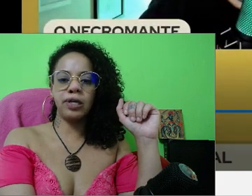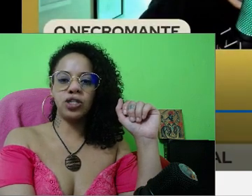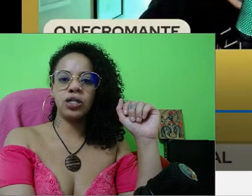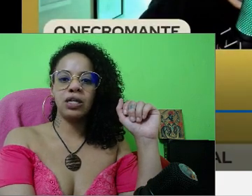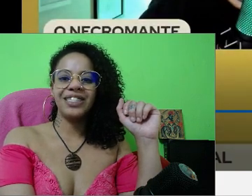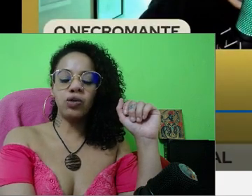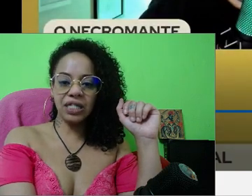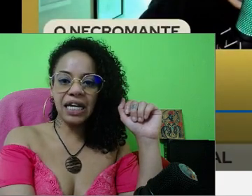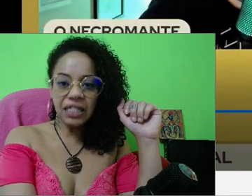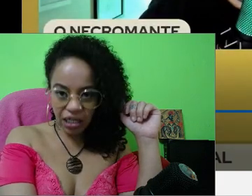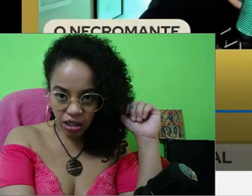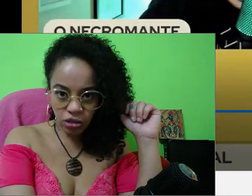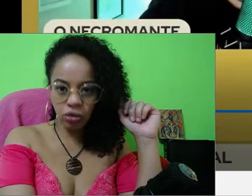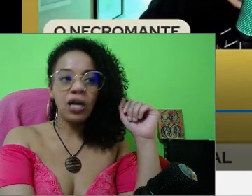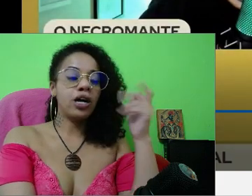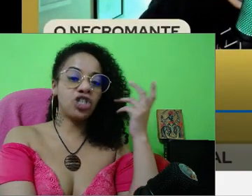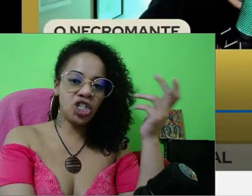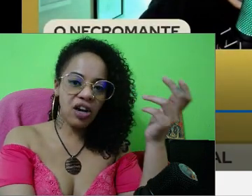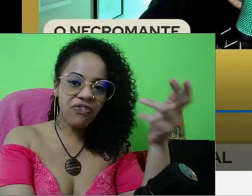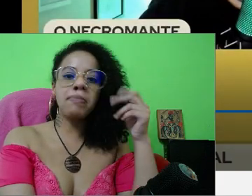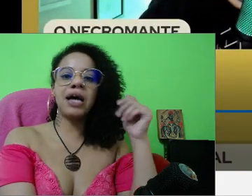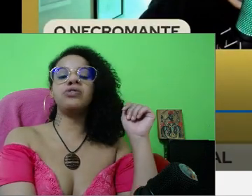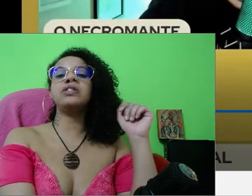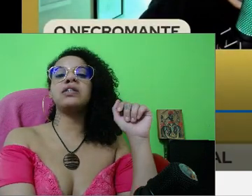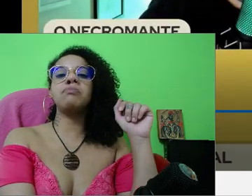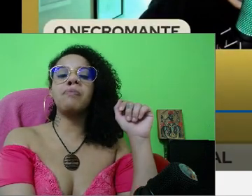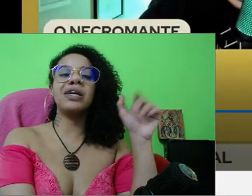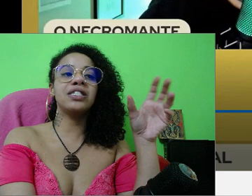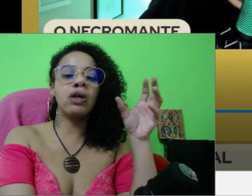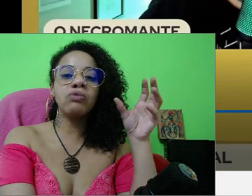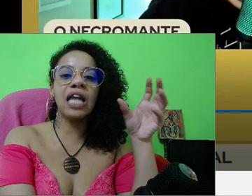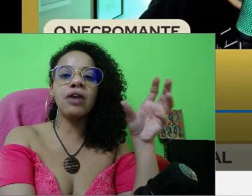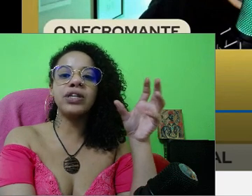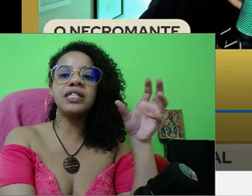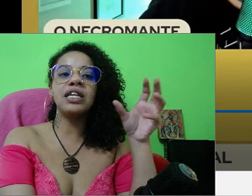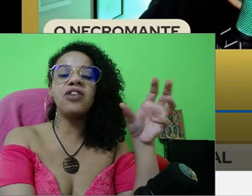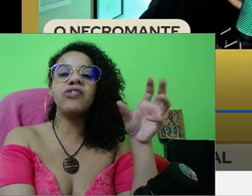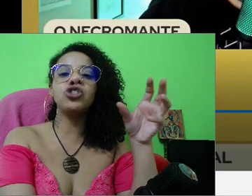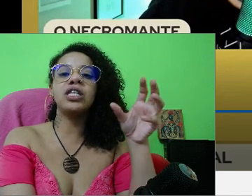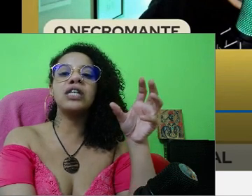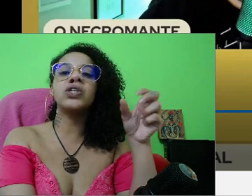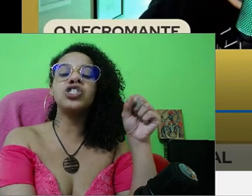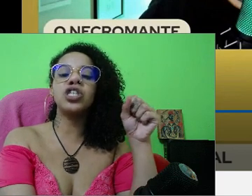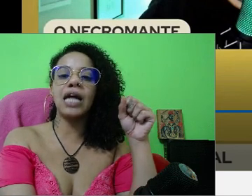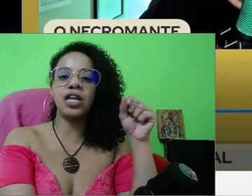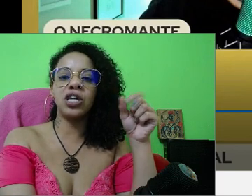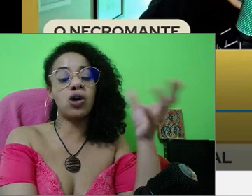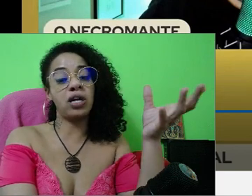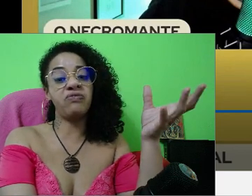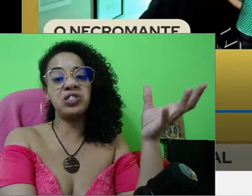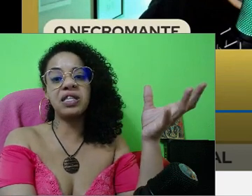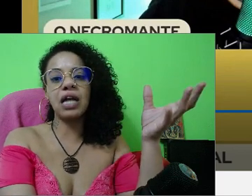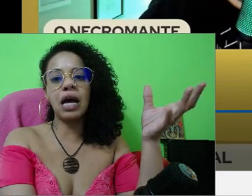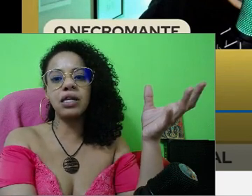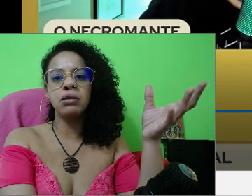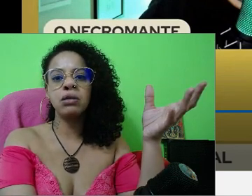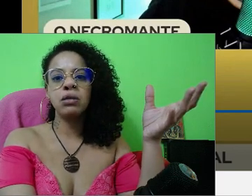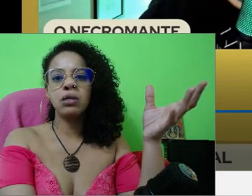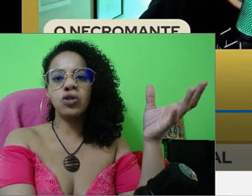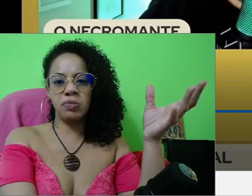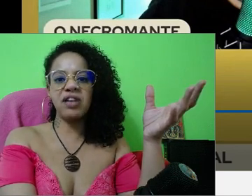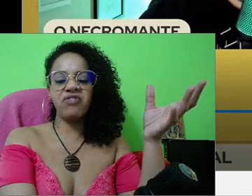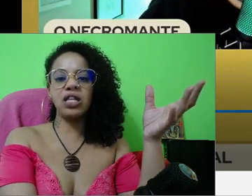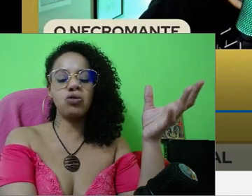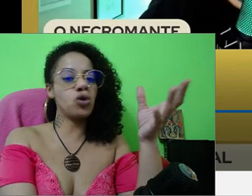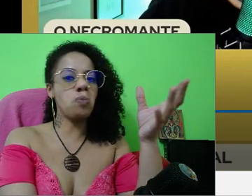reclamante Se eu quisesse isso eu já tinha formado em cima mas eu não tenho esse nível de desonestidade agora fui citada